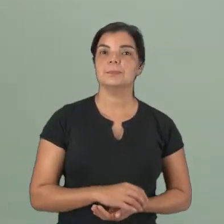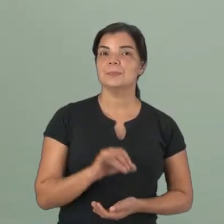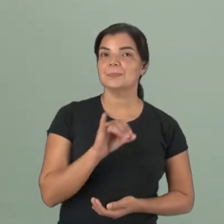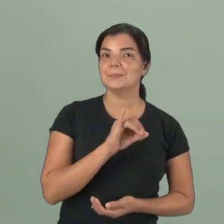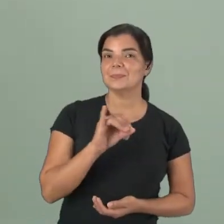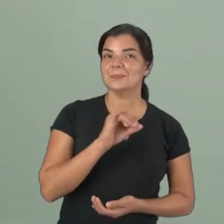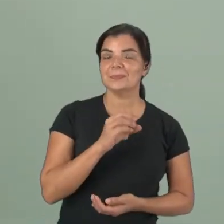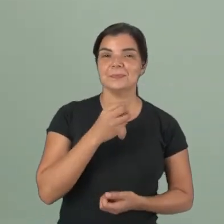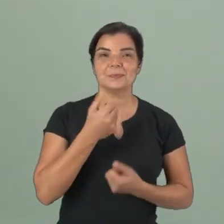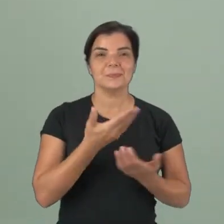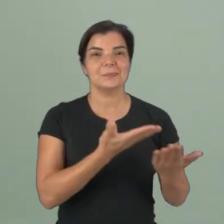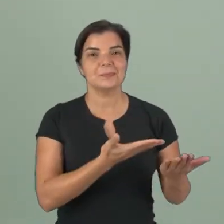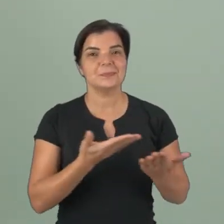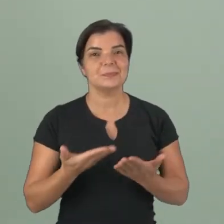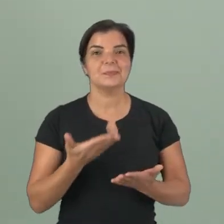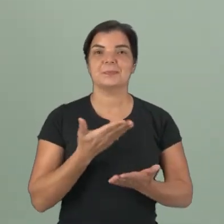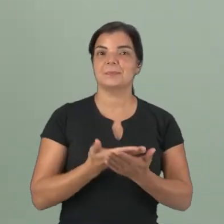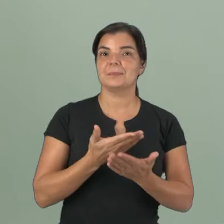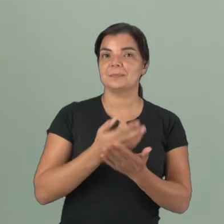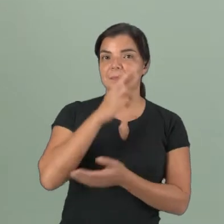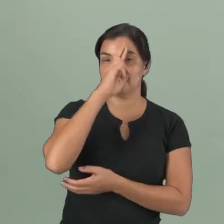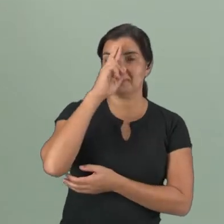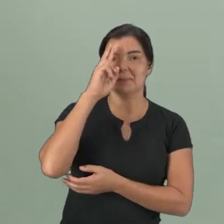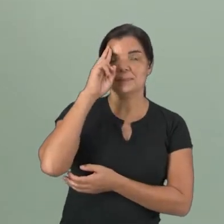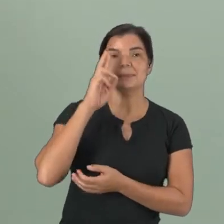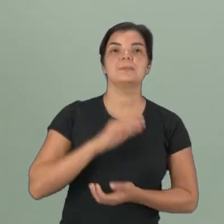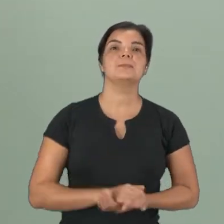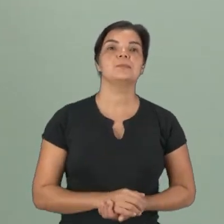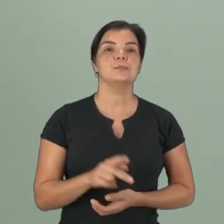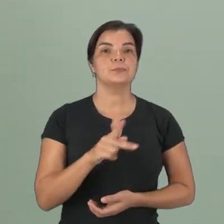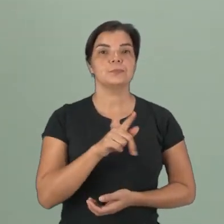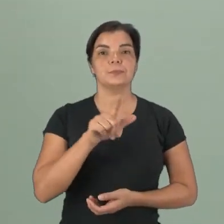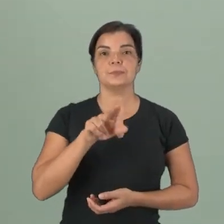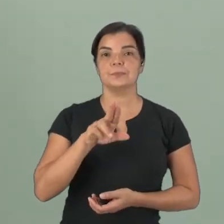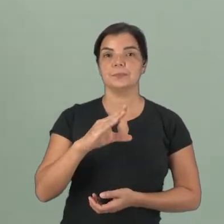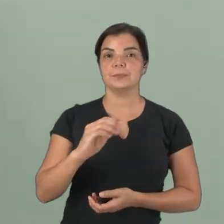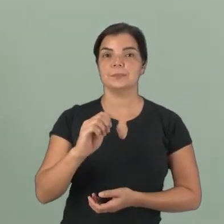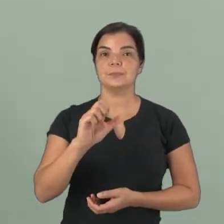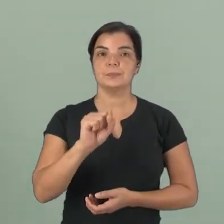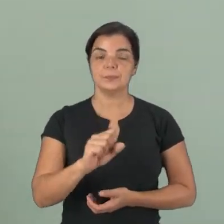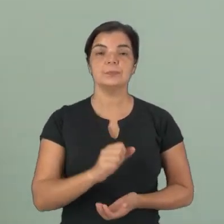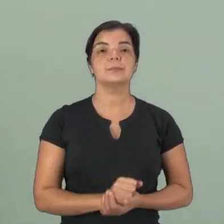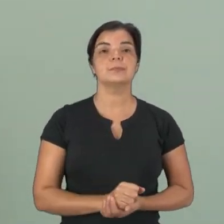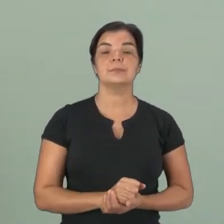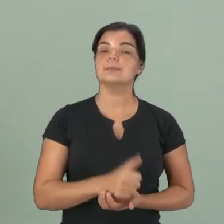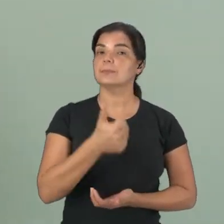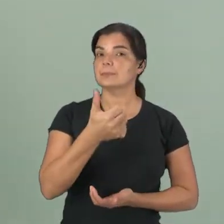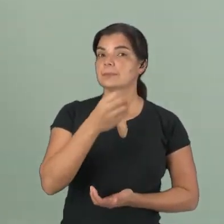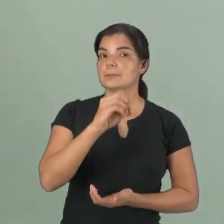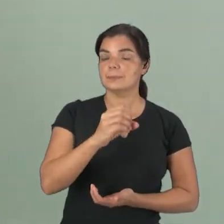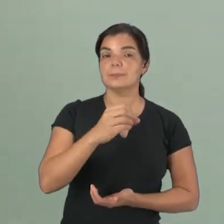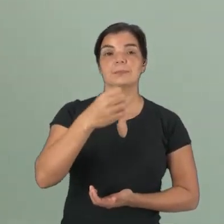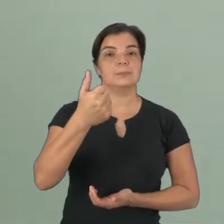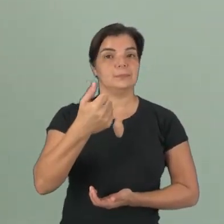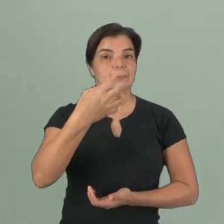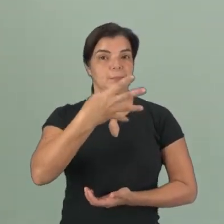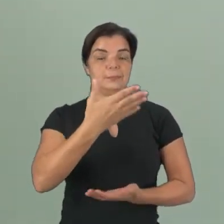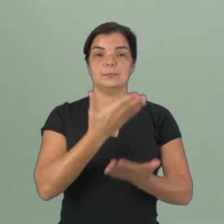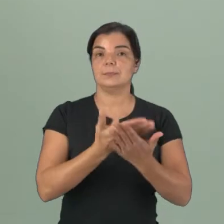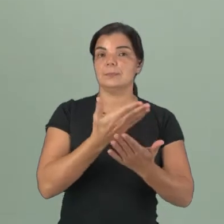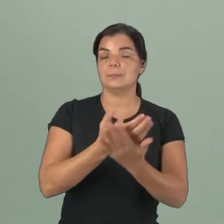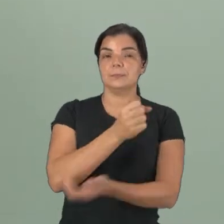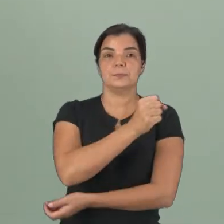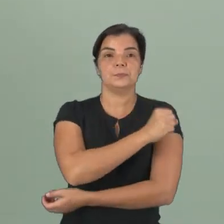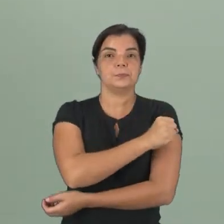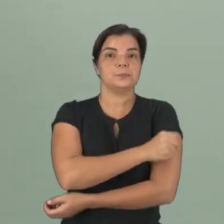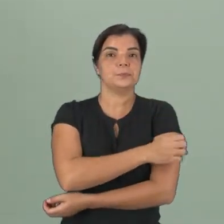Oi, galerinha, sejam muito bem-vindos a mais uma aula de História. Eu sou o professor Lucas e já estamos na nossa 14ª aula para o 8º ano